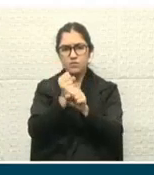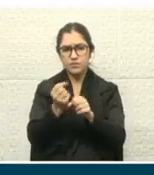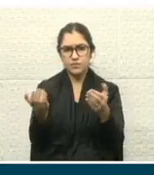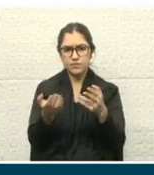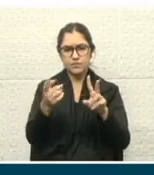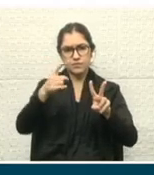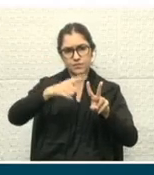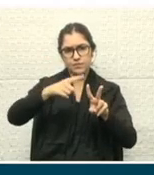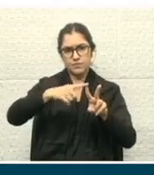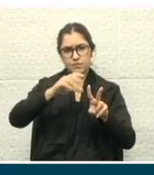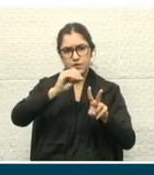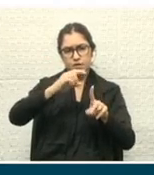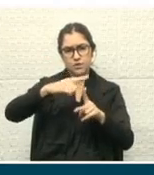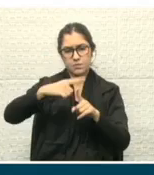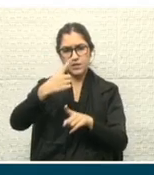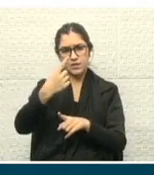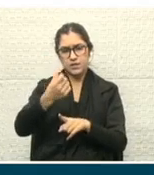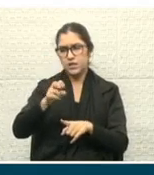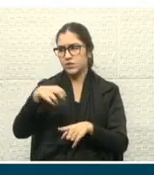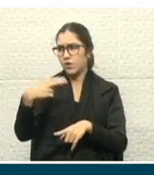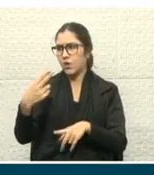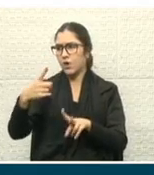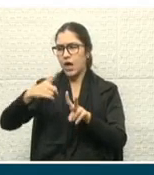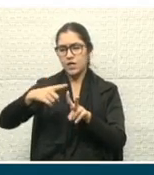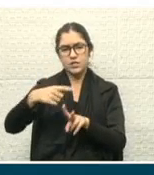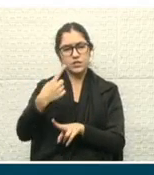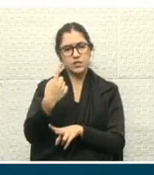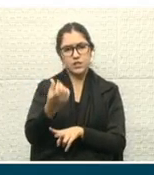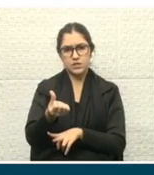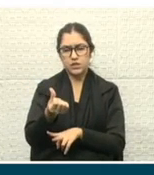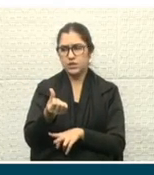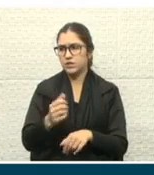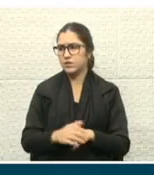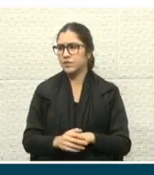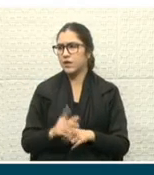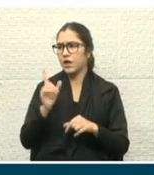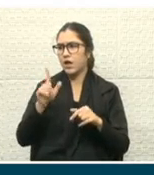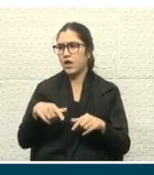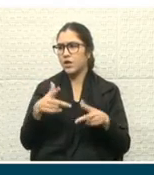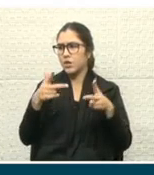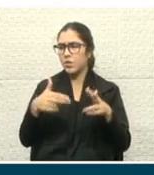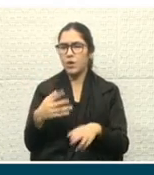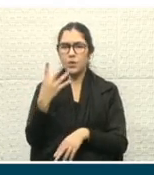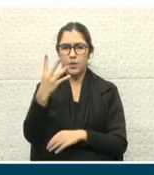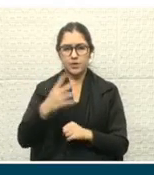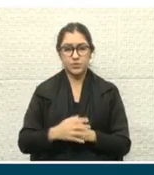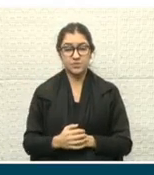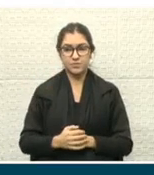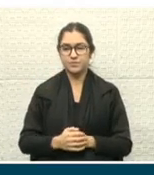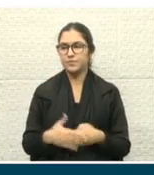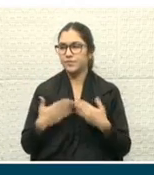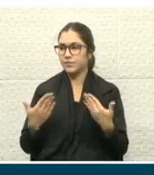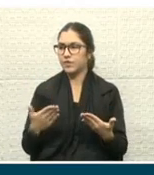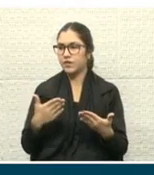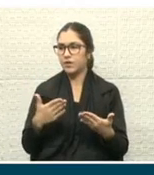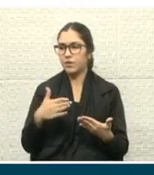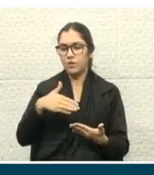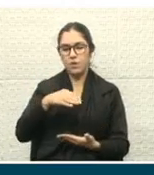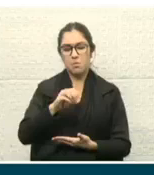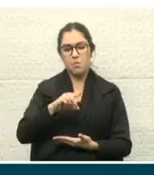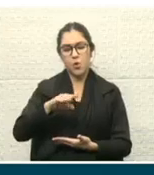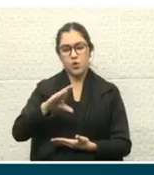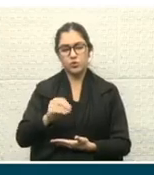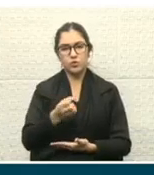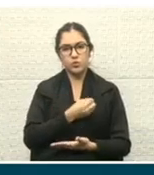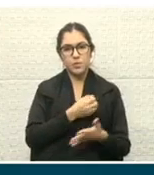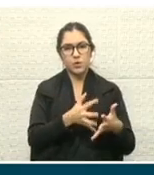a raiz de 0 mais 16, ou a raiz de 16, que é igual a 4. Então, o módulo do